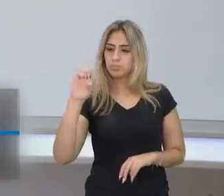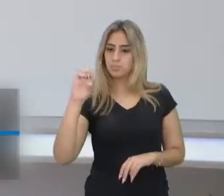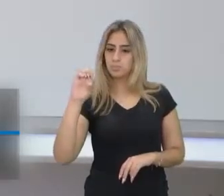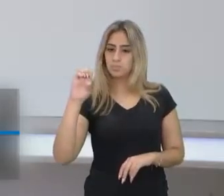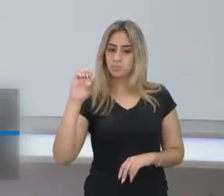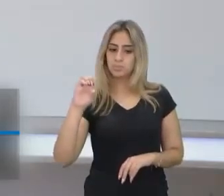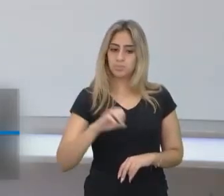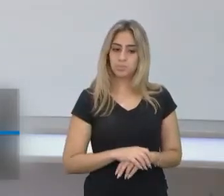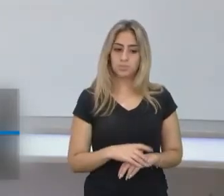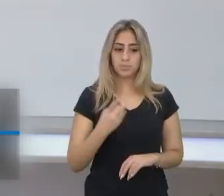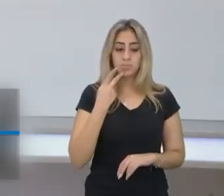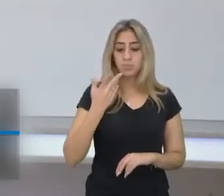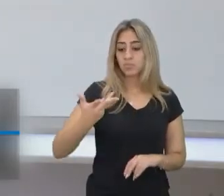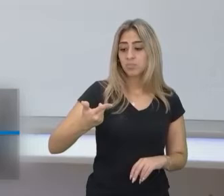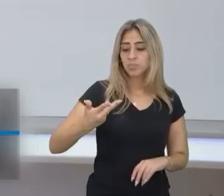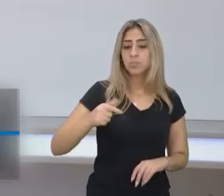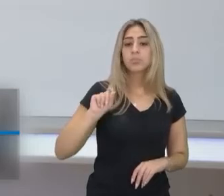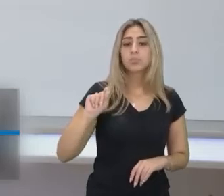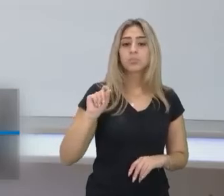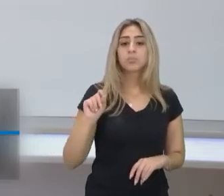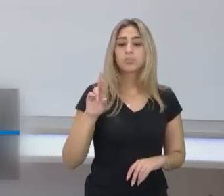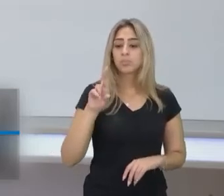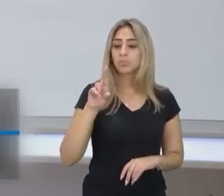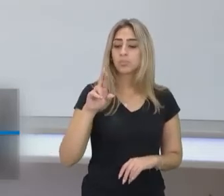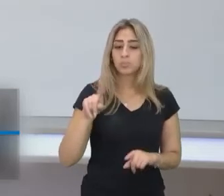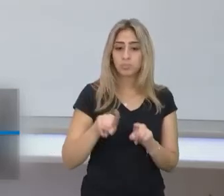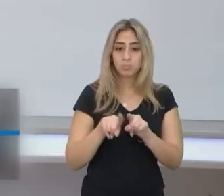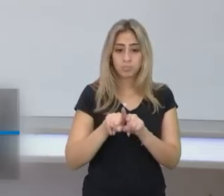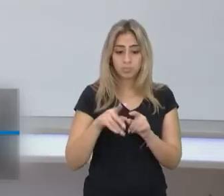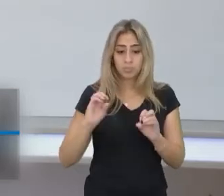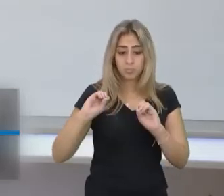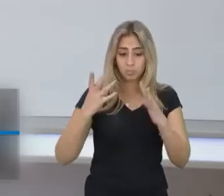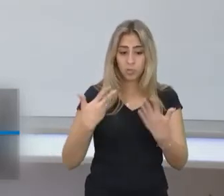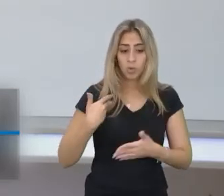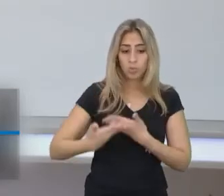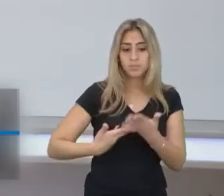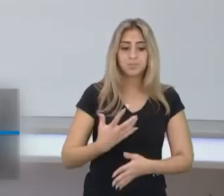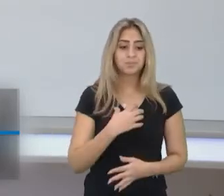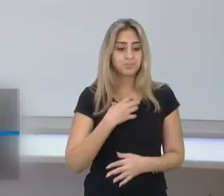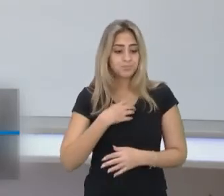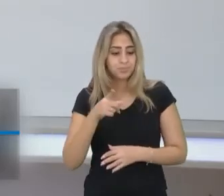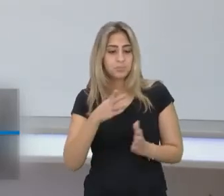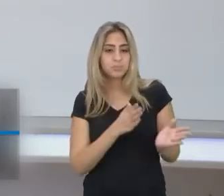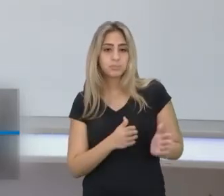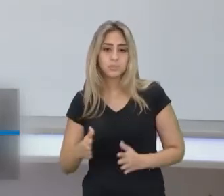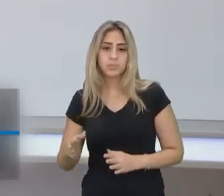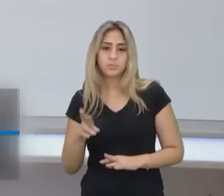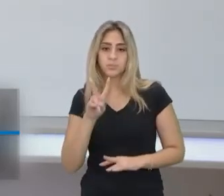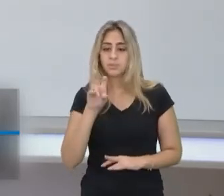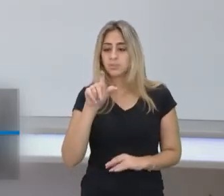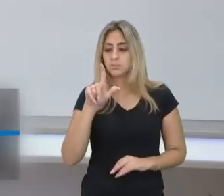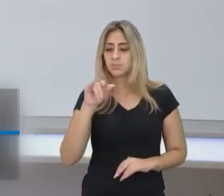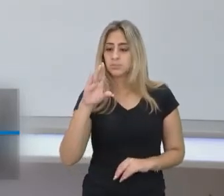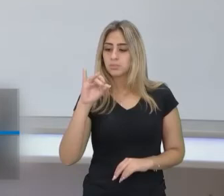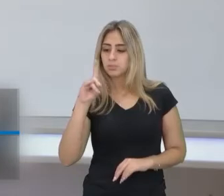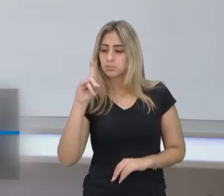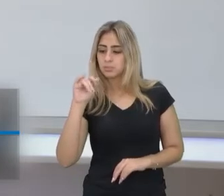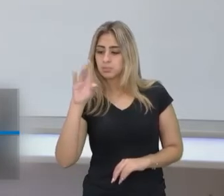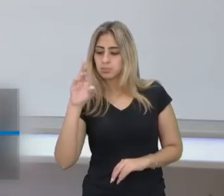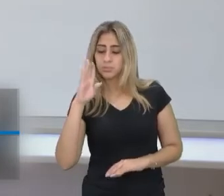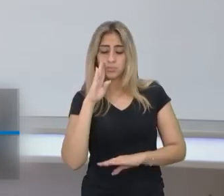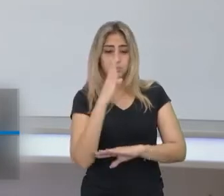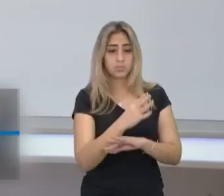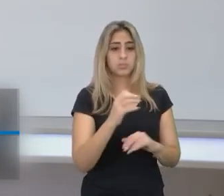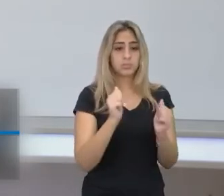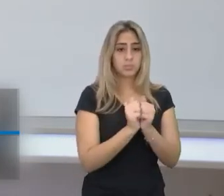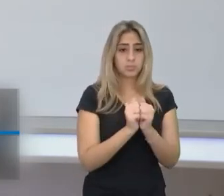me referindo à velocidade da reação, a velocidade em um sentido que ela vai, a velocidade da reação direta